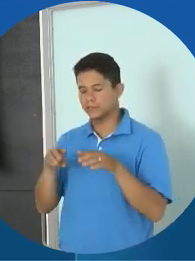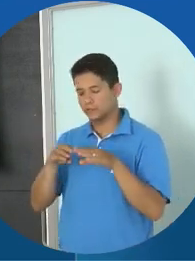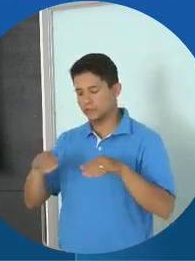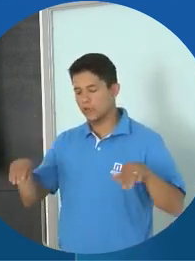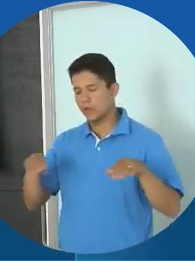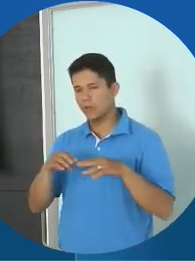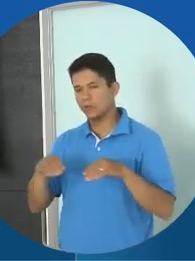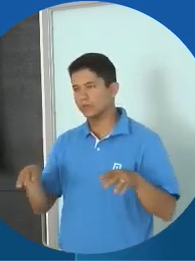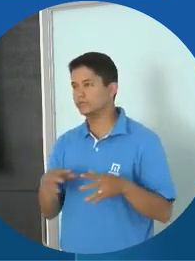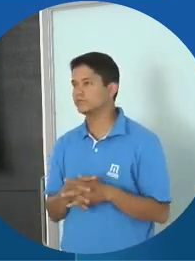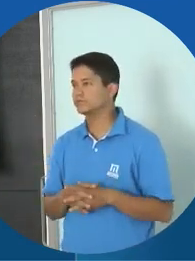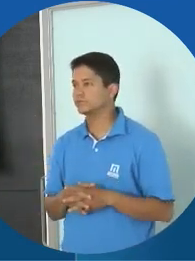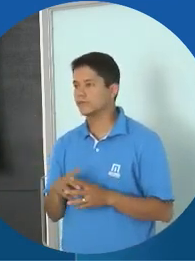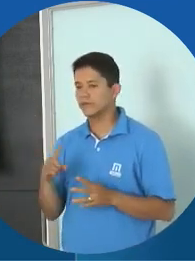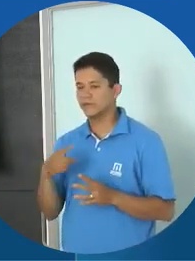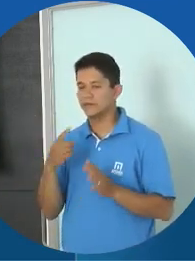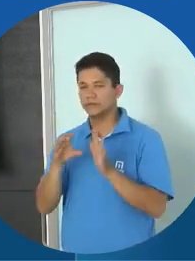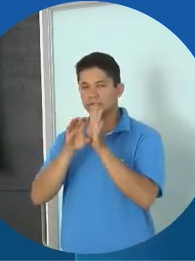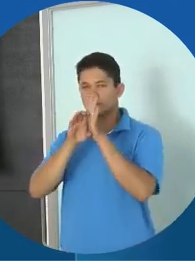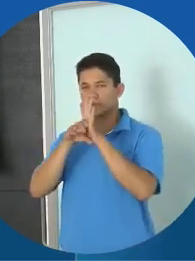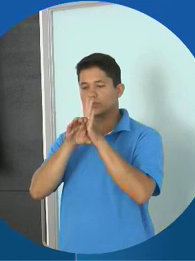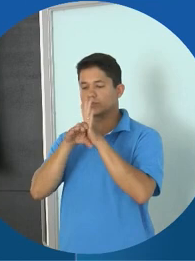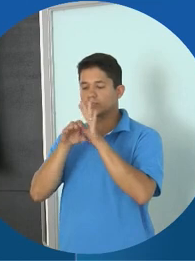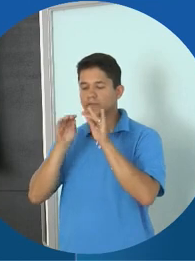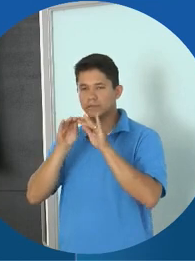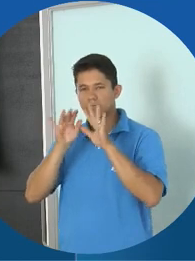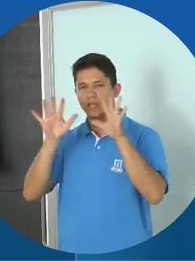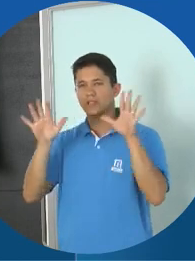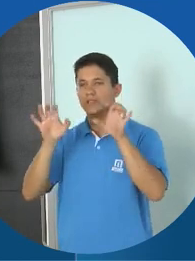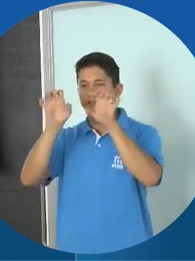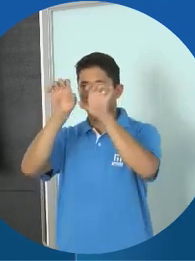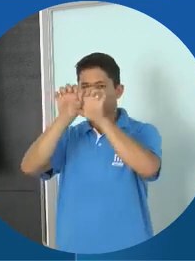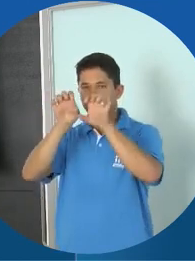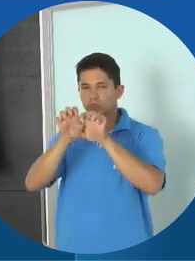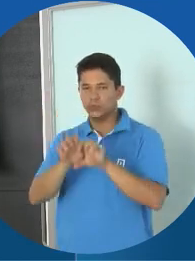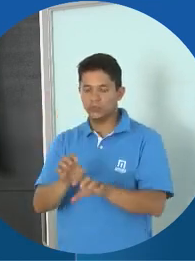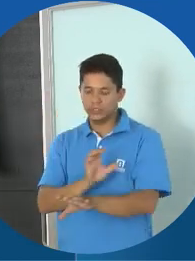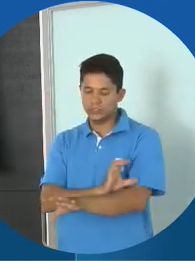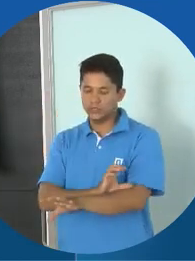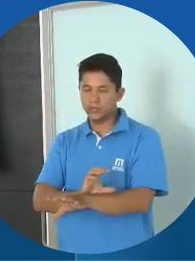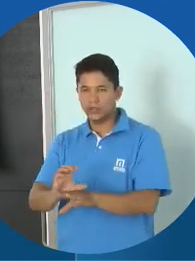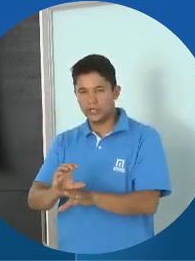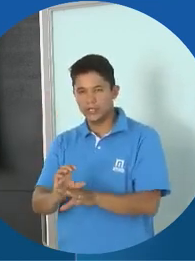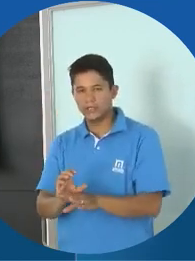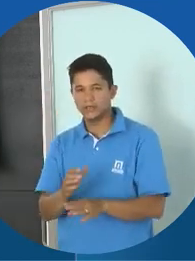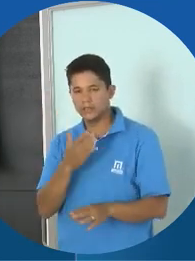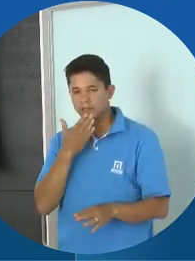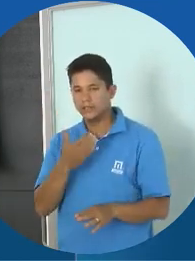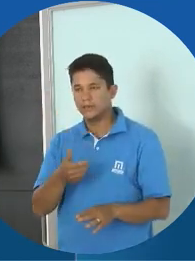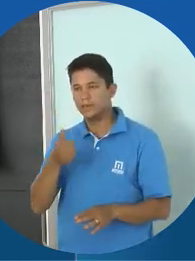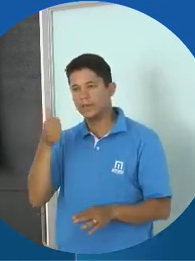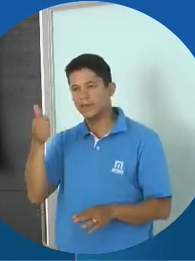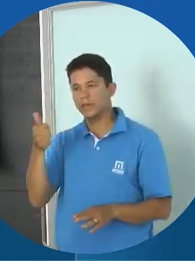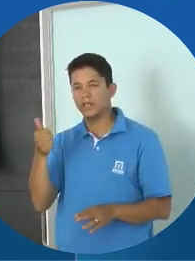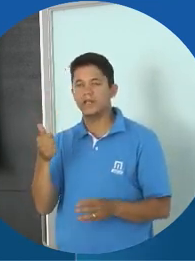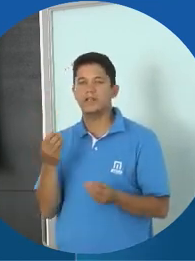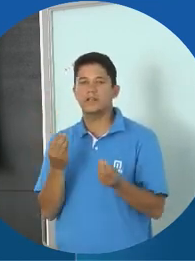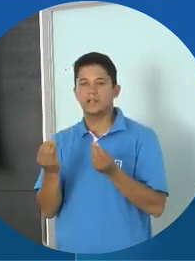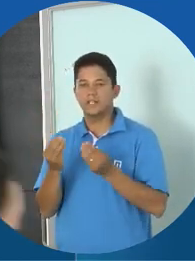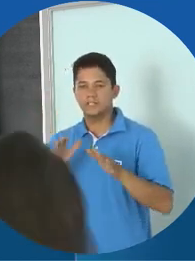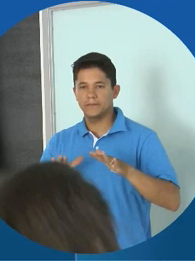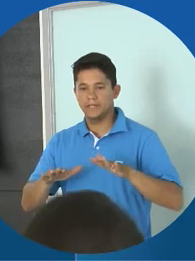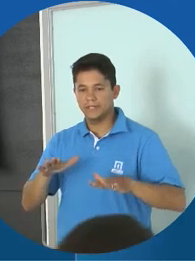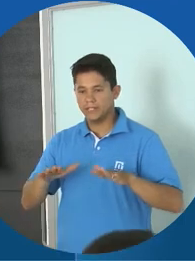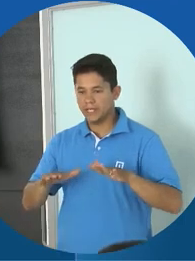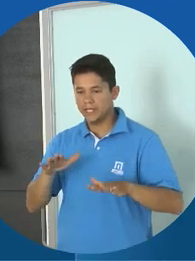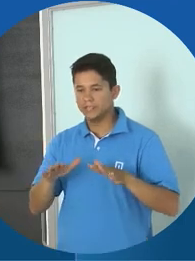de injeção de resinas em estrutura de concreto, para melhorar ali uma condição de estabilidade ou para ter